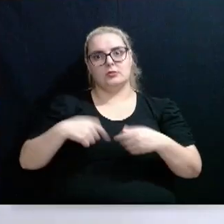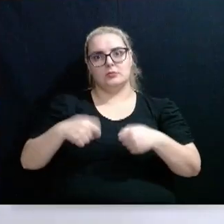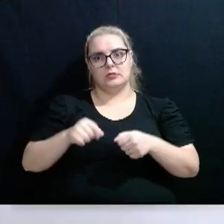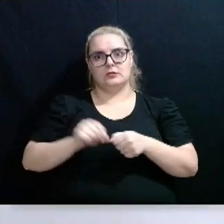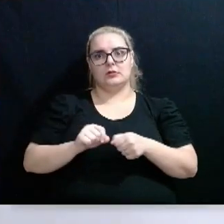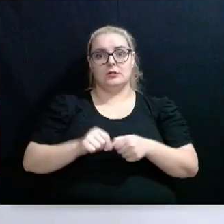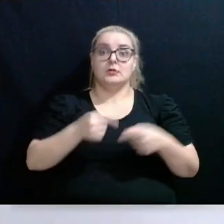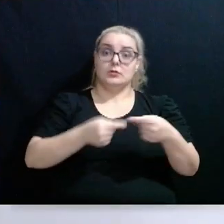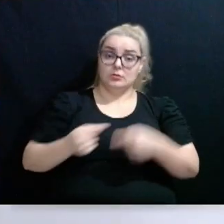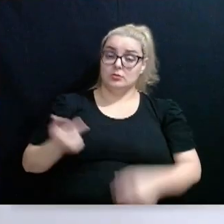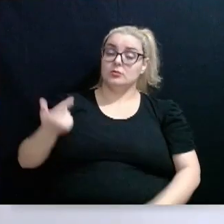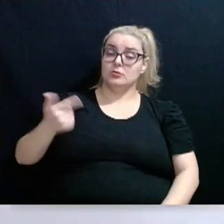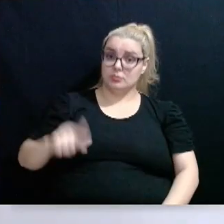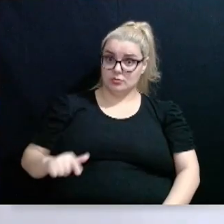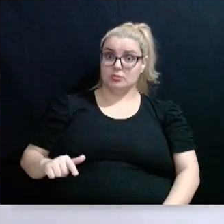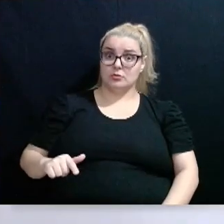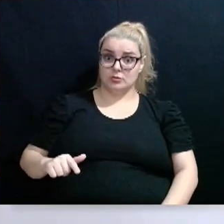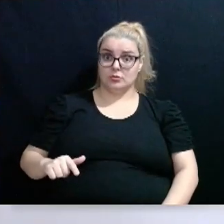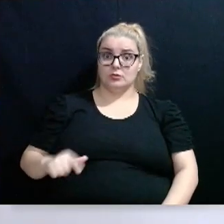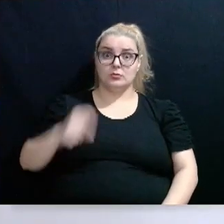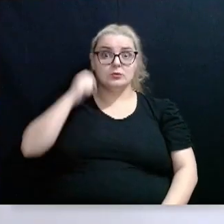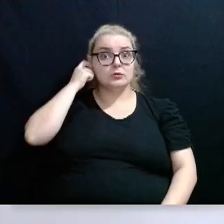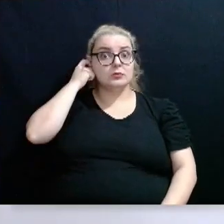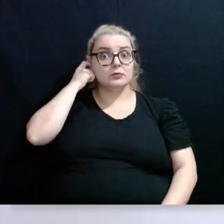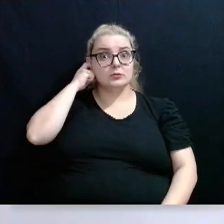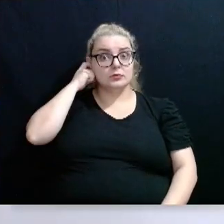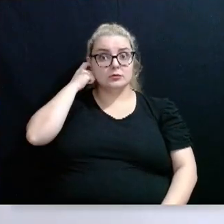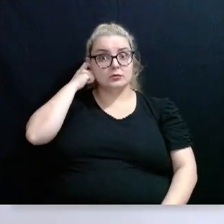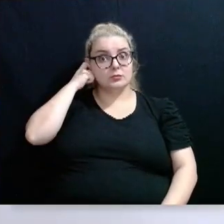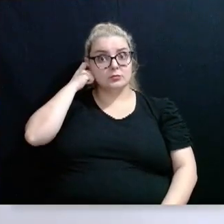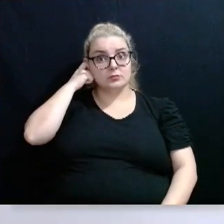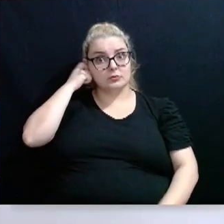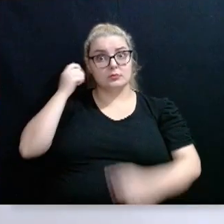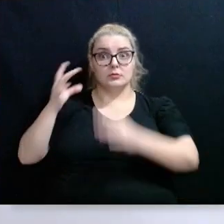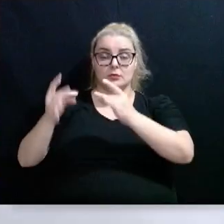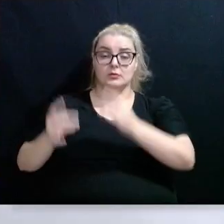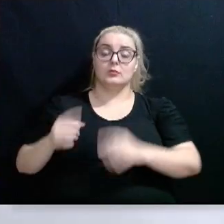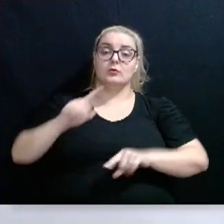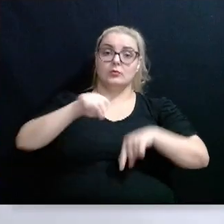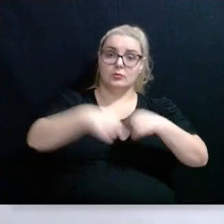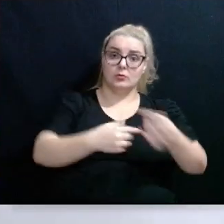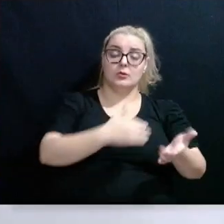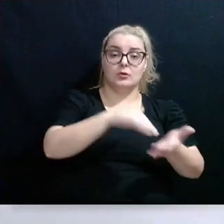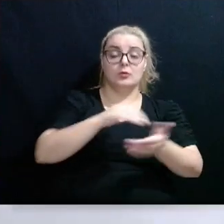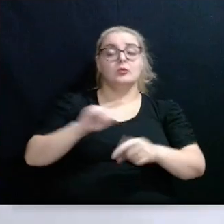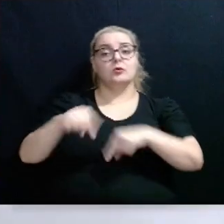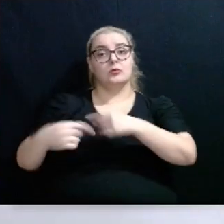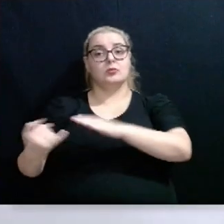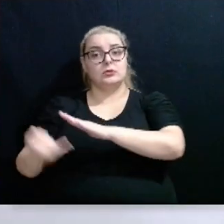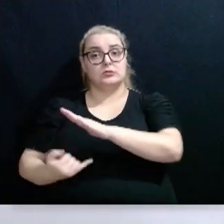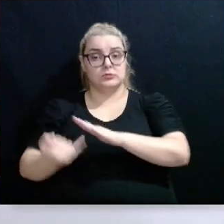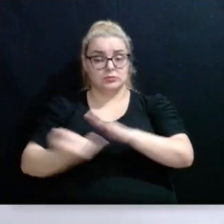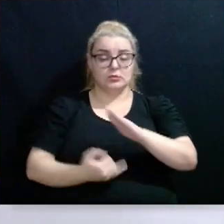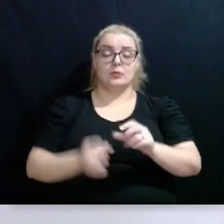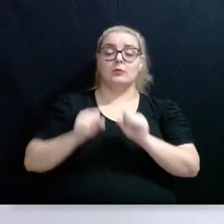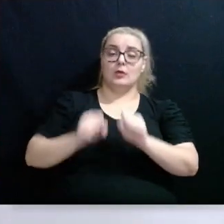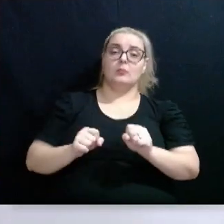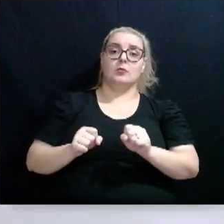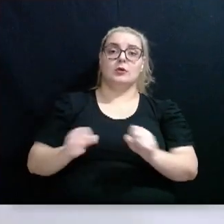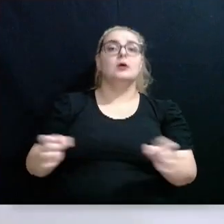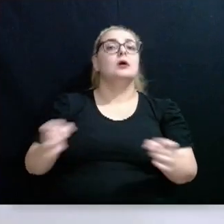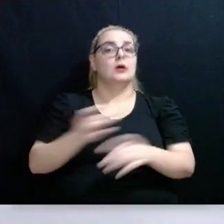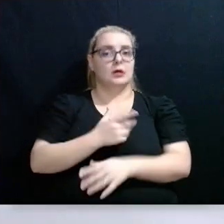ainda aprofundando com outras secretarias, com outros entes, para poder sanar de uma vez por todas esse